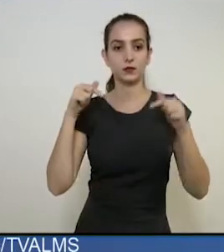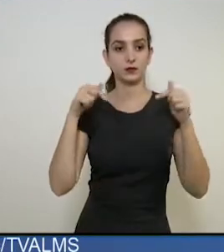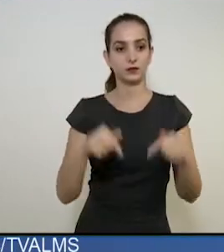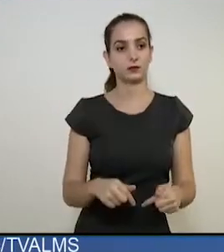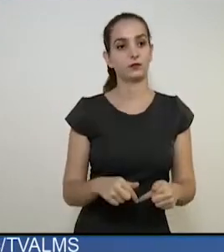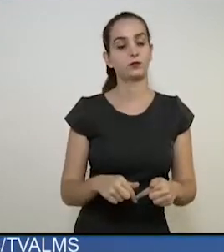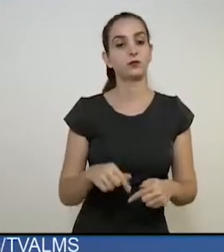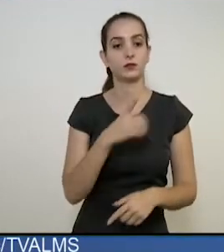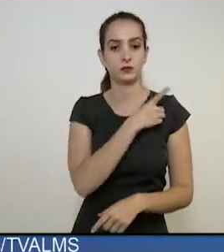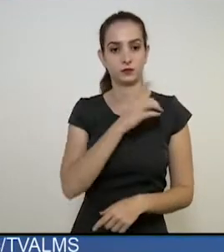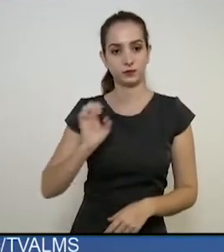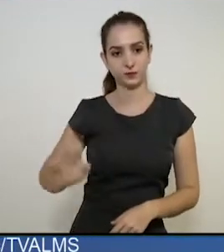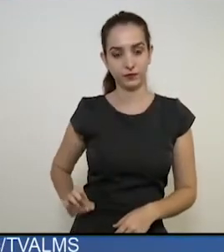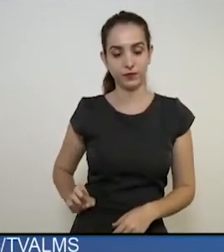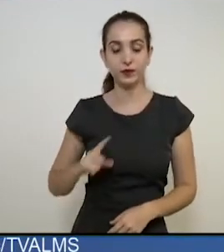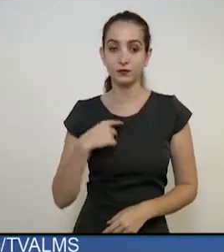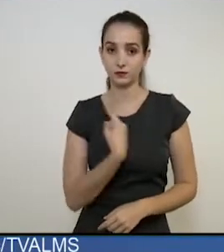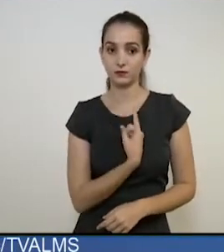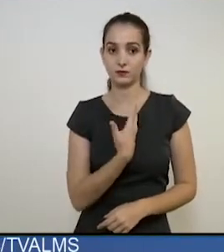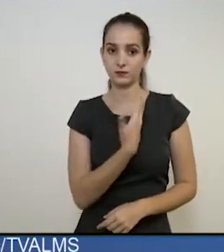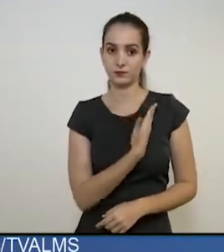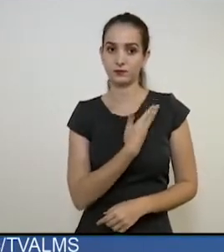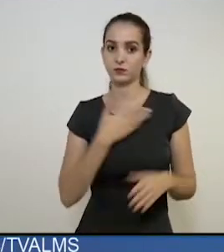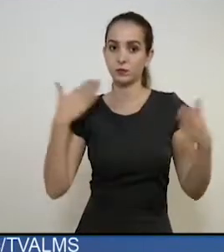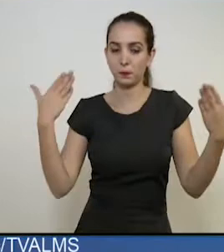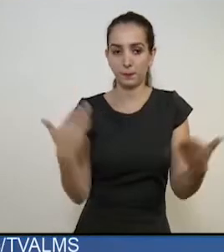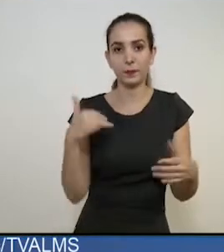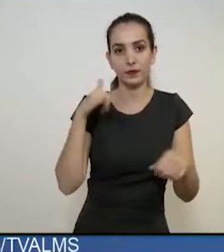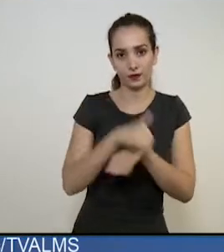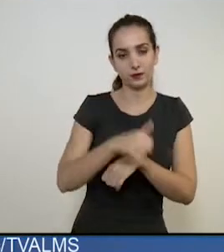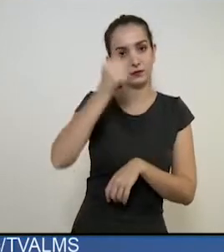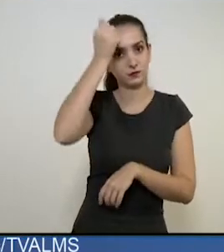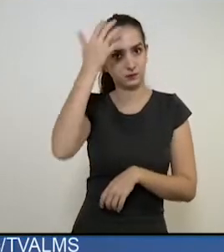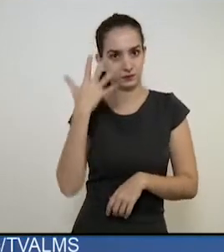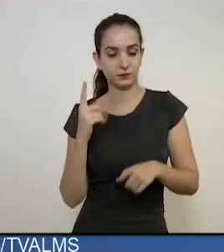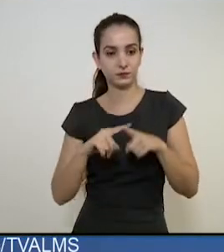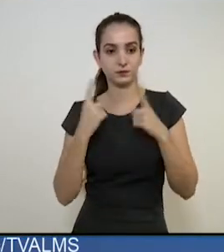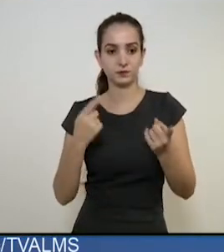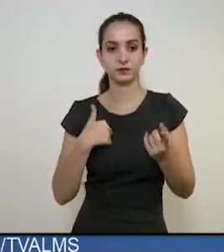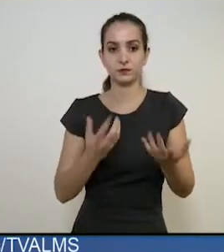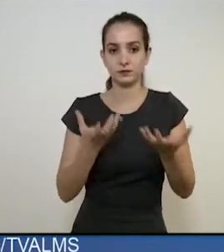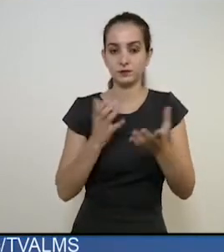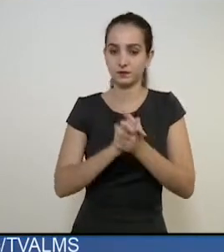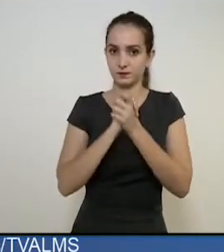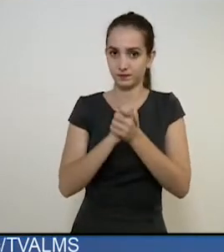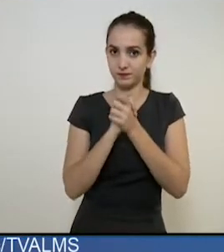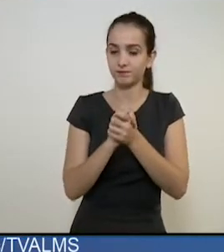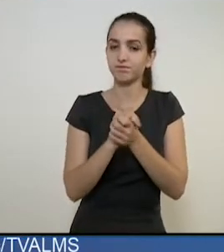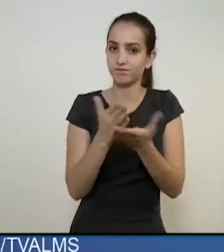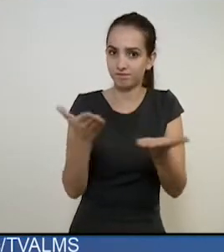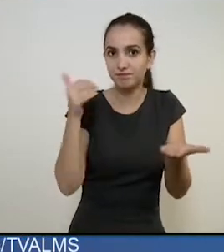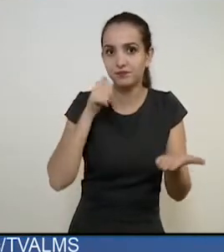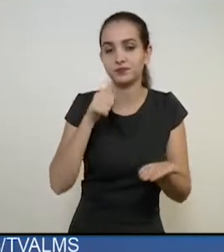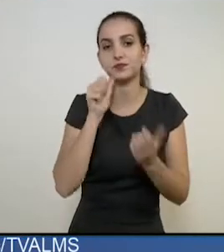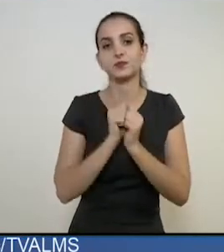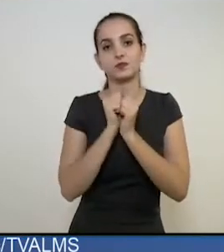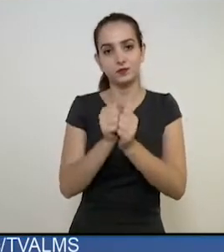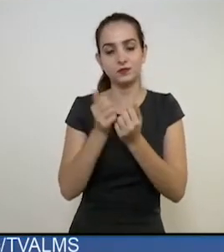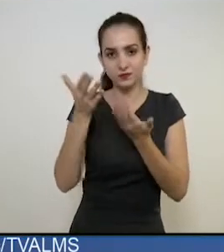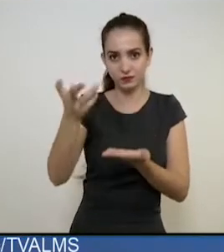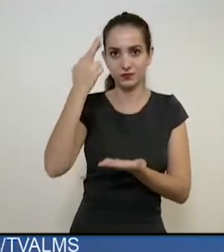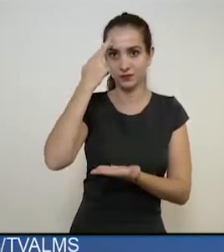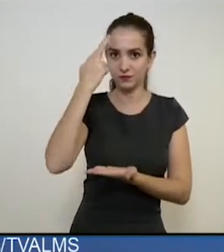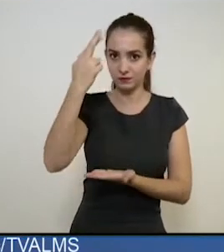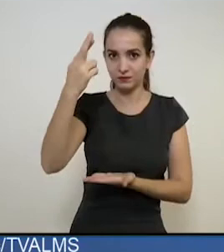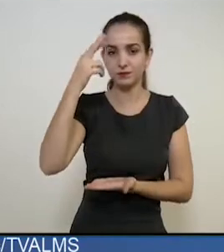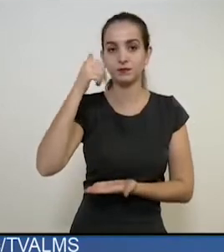estadual. A nossa colega infelizmente não está aqui conosco, Antonieta, mas quero parabenizá-las em nome de Vossa Excelência, todas